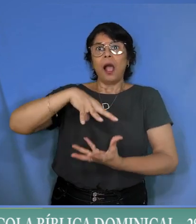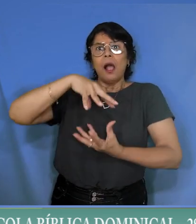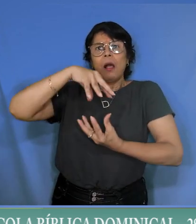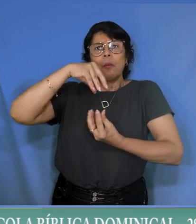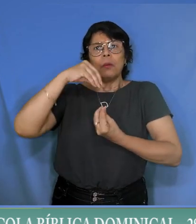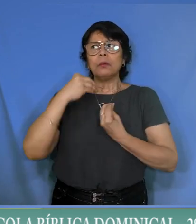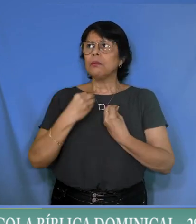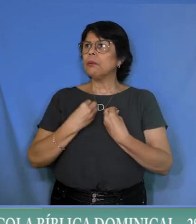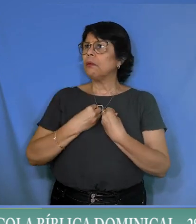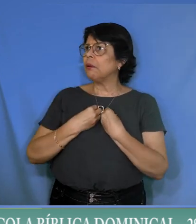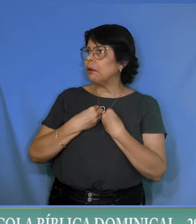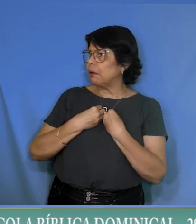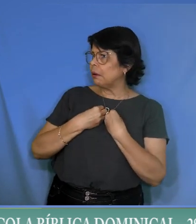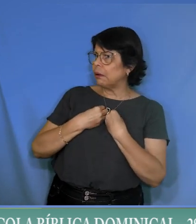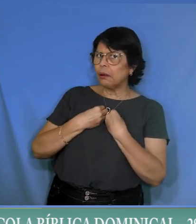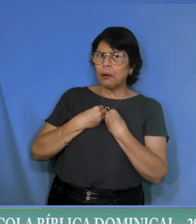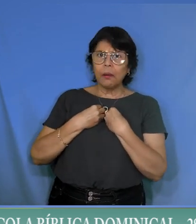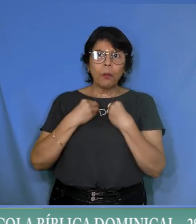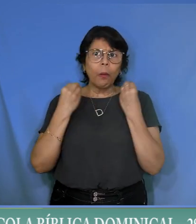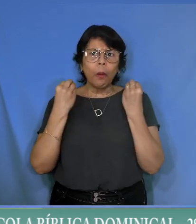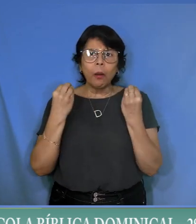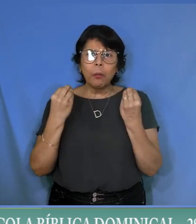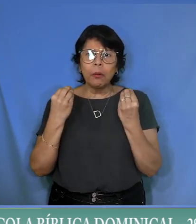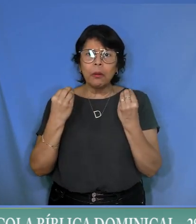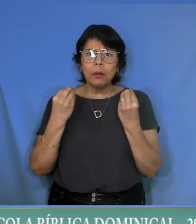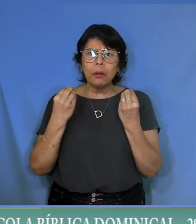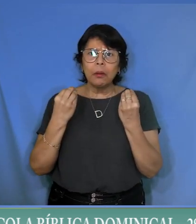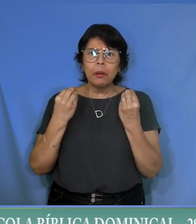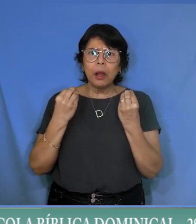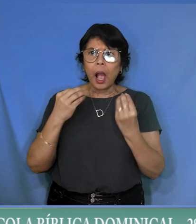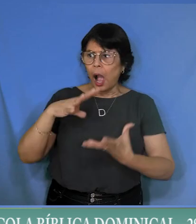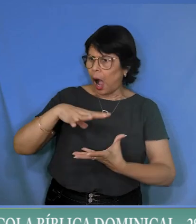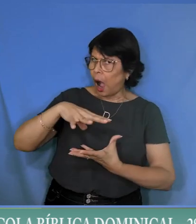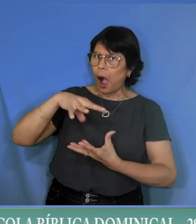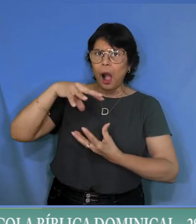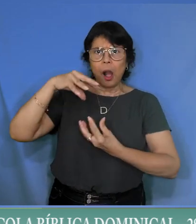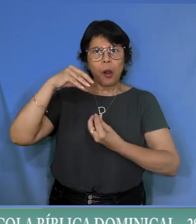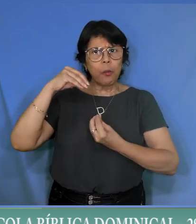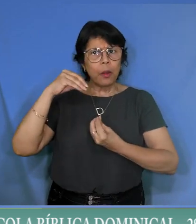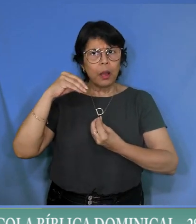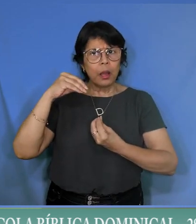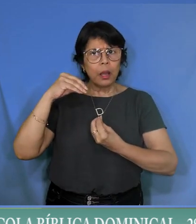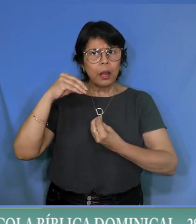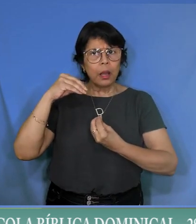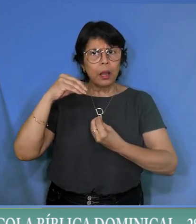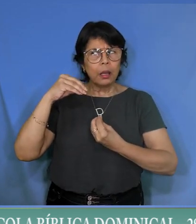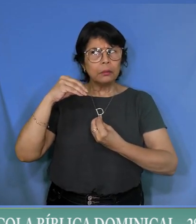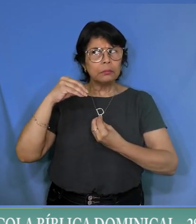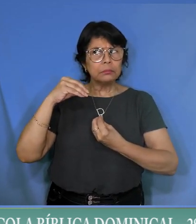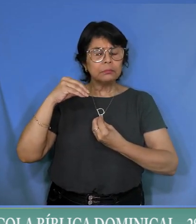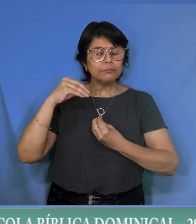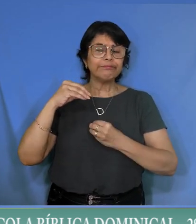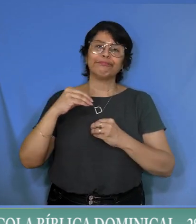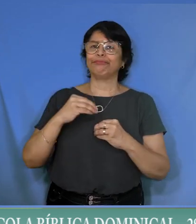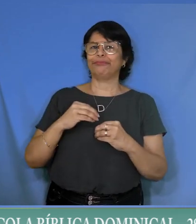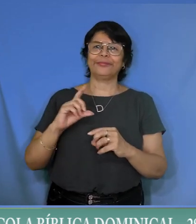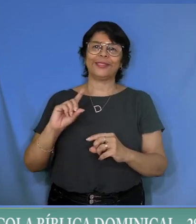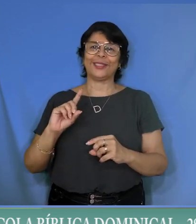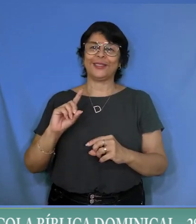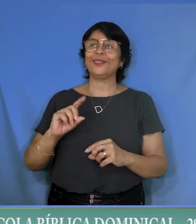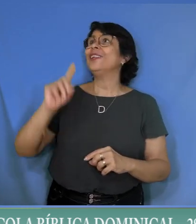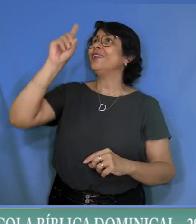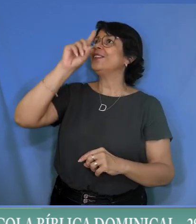ideia antiga, mas na verdade Deus não veio salvar a alma, Deus veio salvar o homem, não é? E